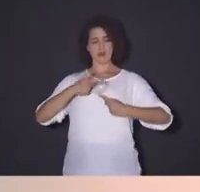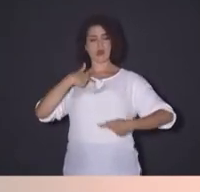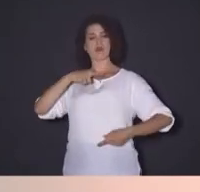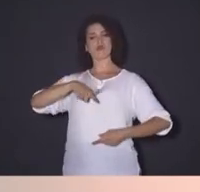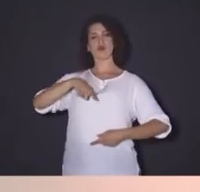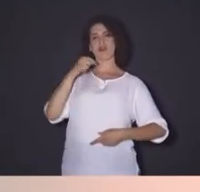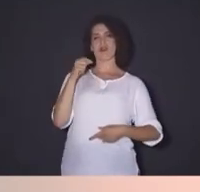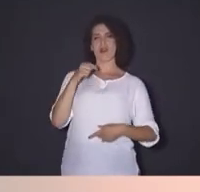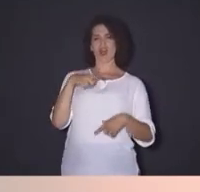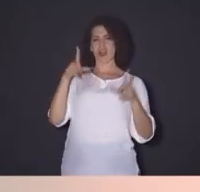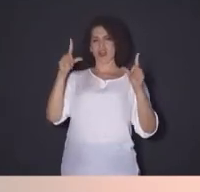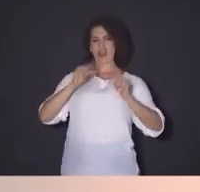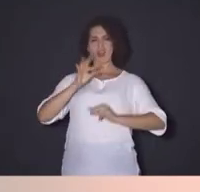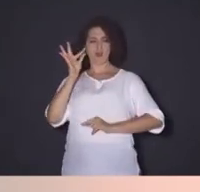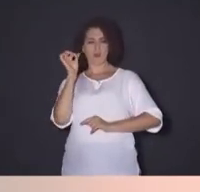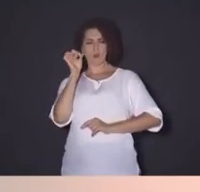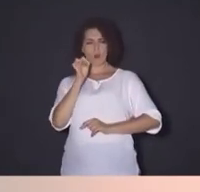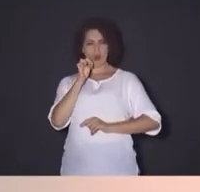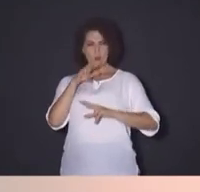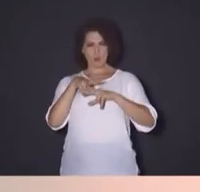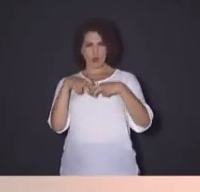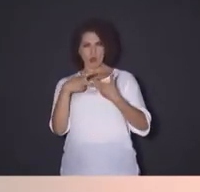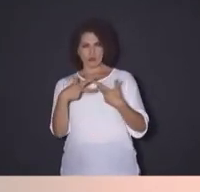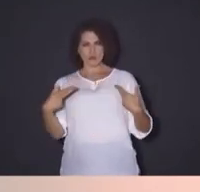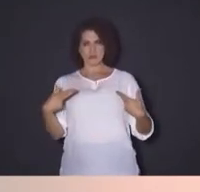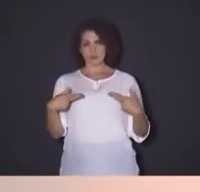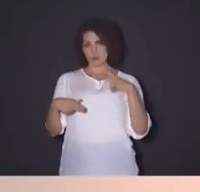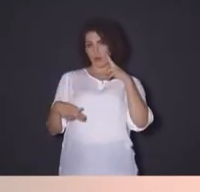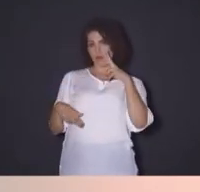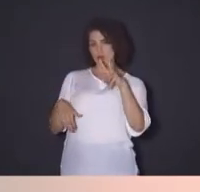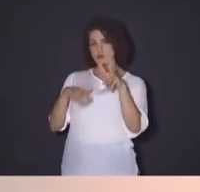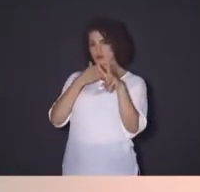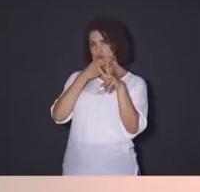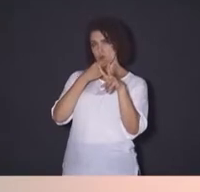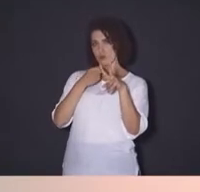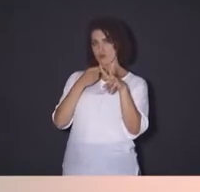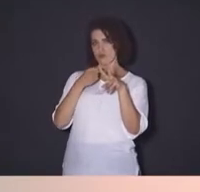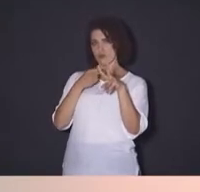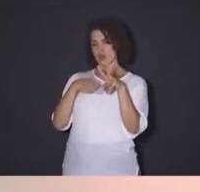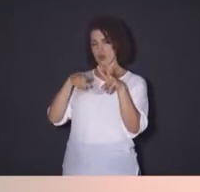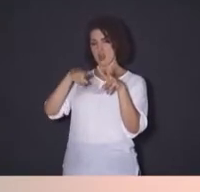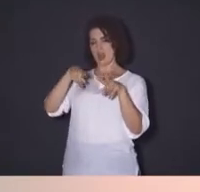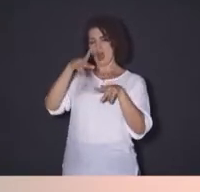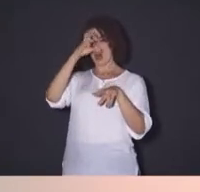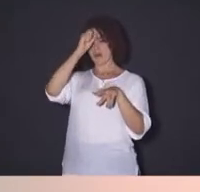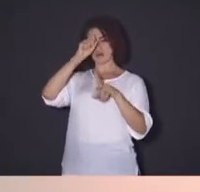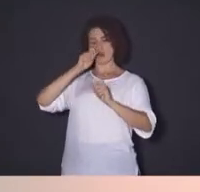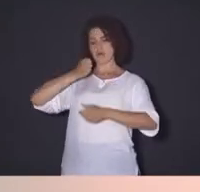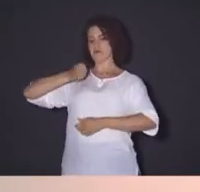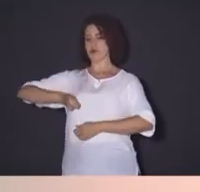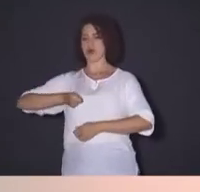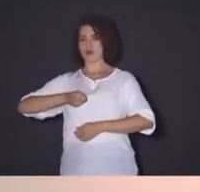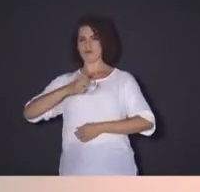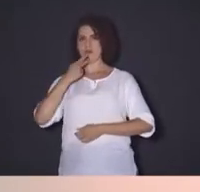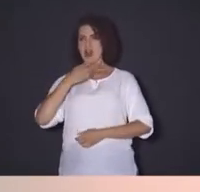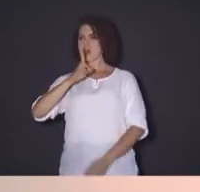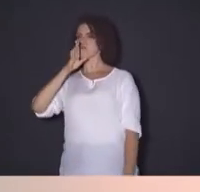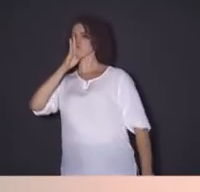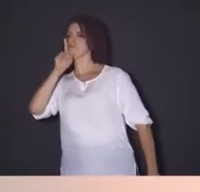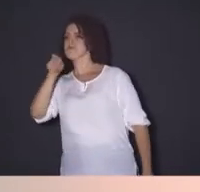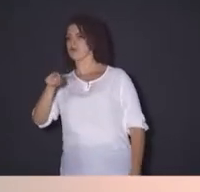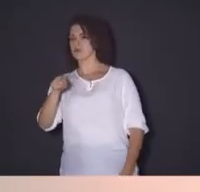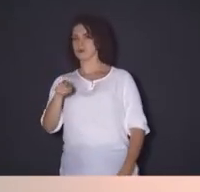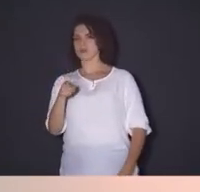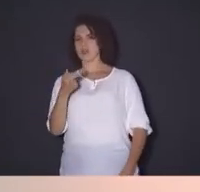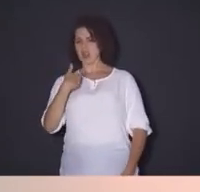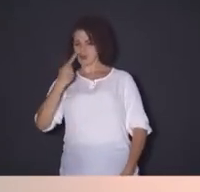menos feminina por isso. Vejo homens que foram ensinados a impor autoridade. Já me mandaram calar a boca e